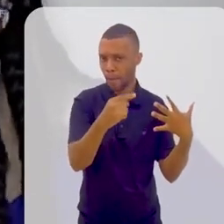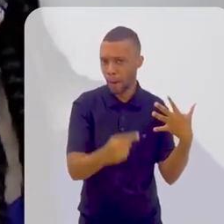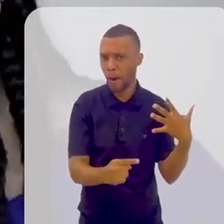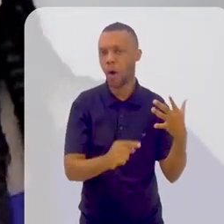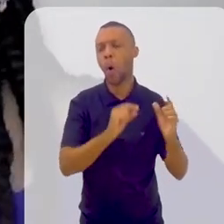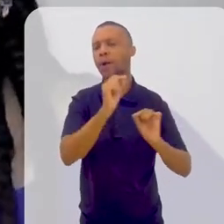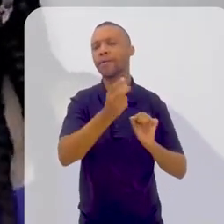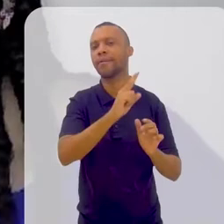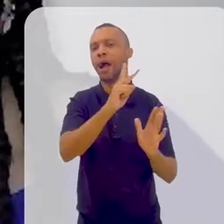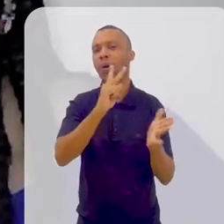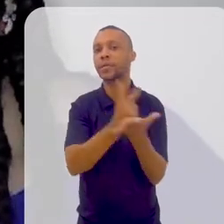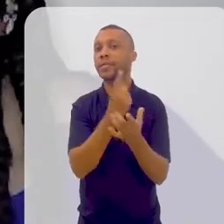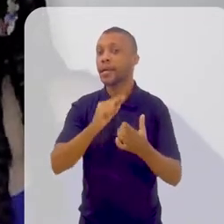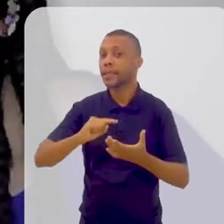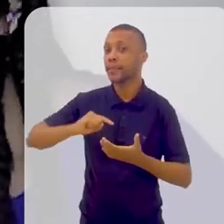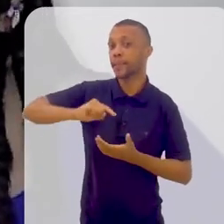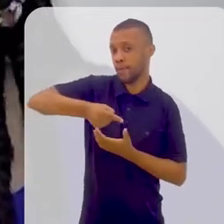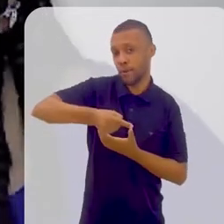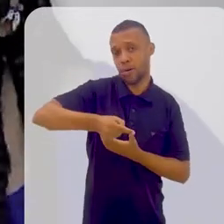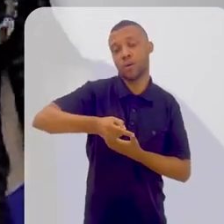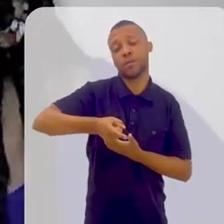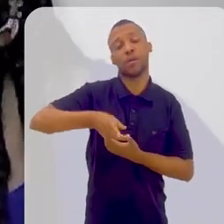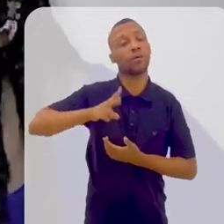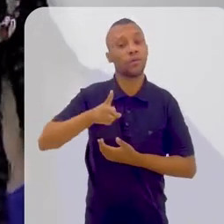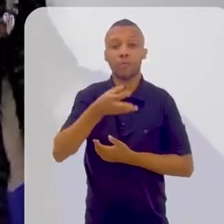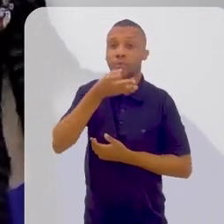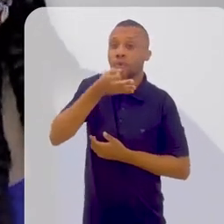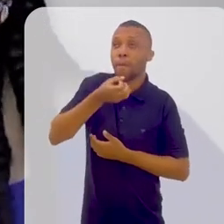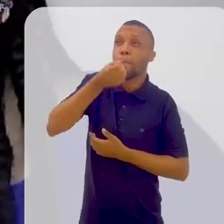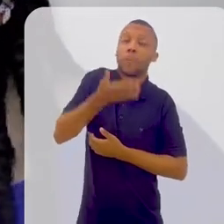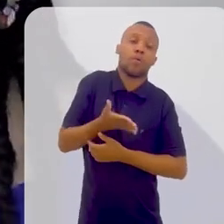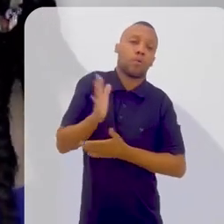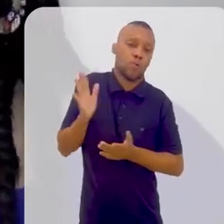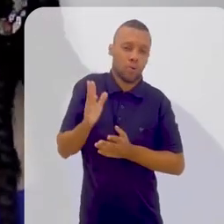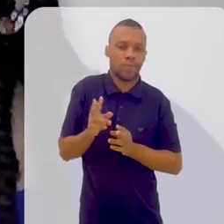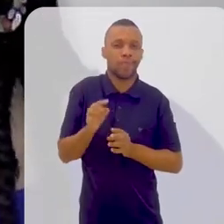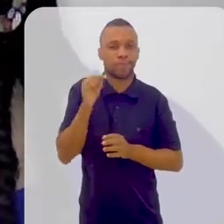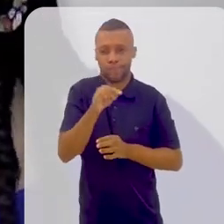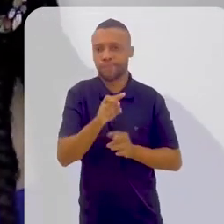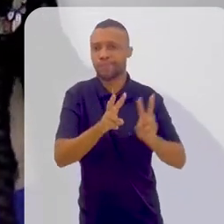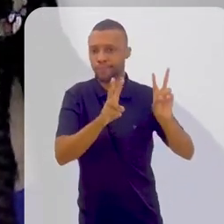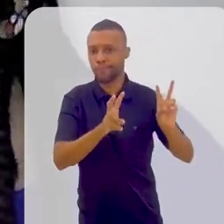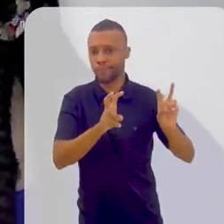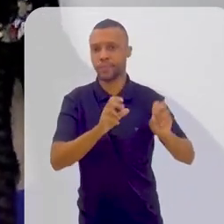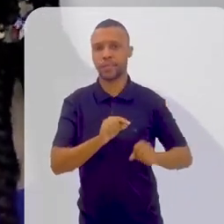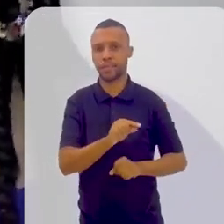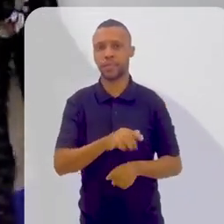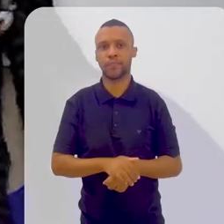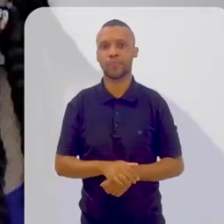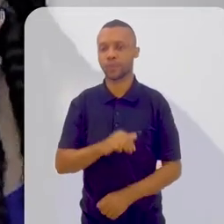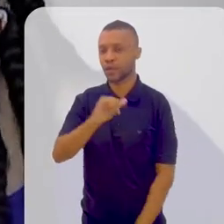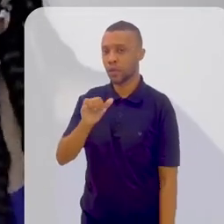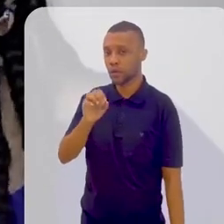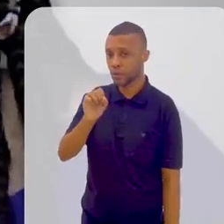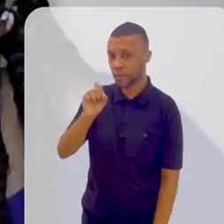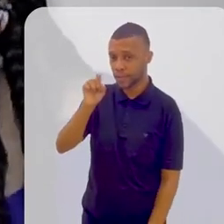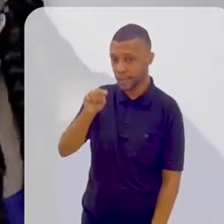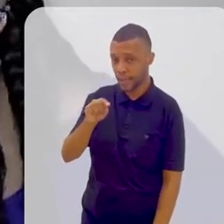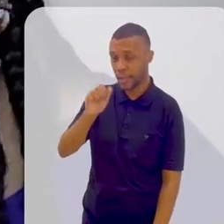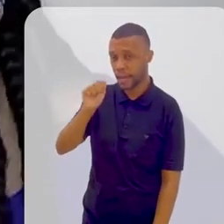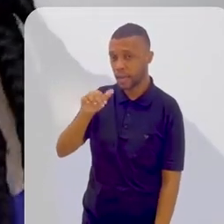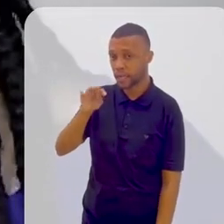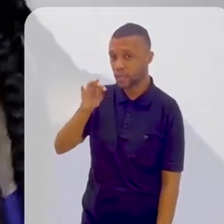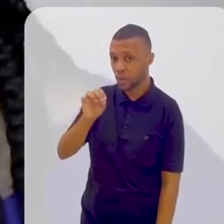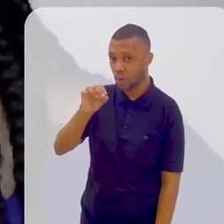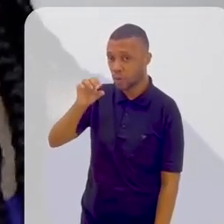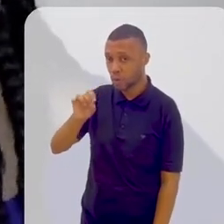render. E eu sempre fui muito boa nisso. E aí, um Zé Antônio Pinheiro, que era um